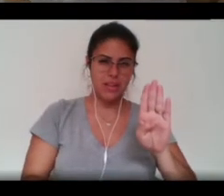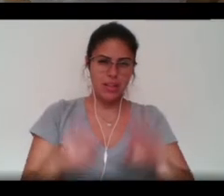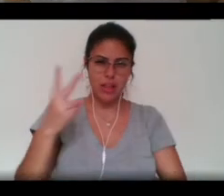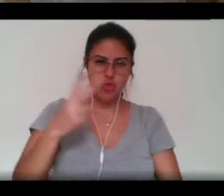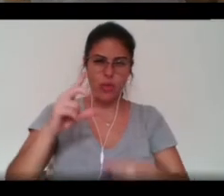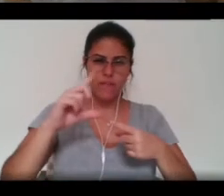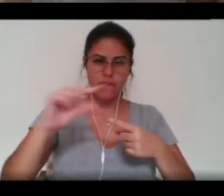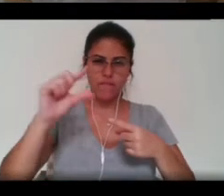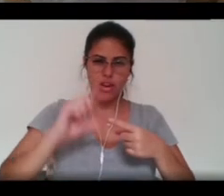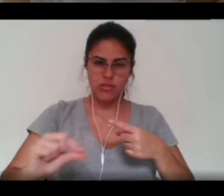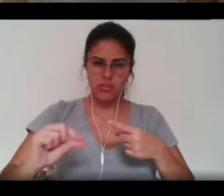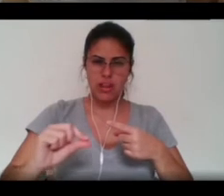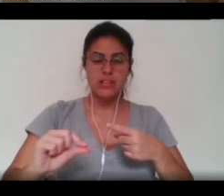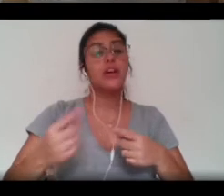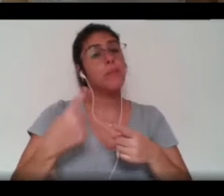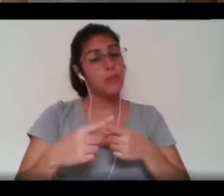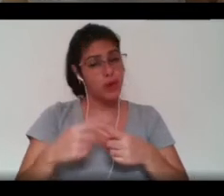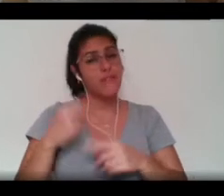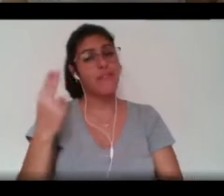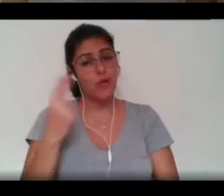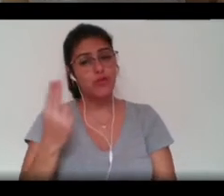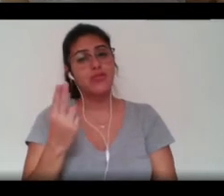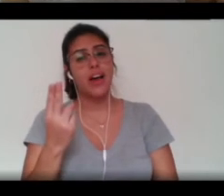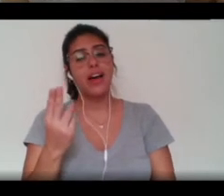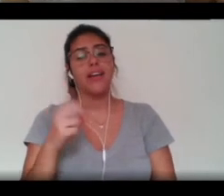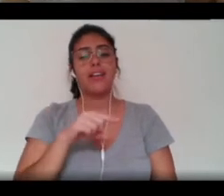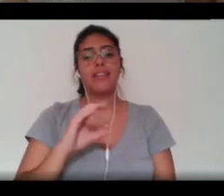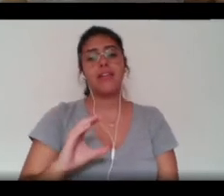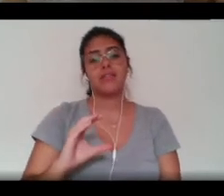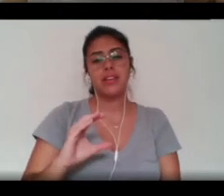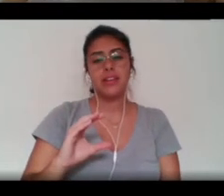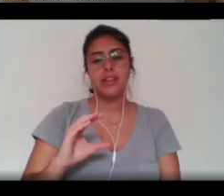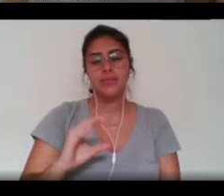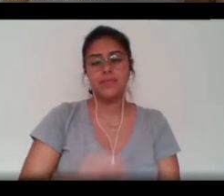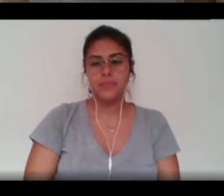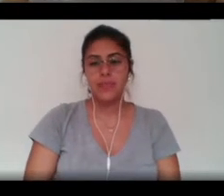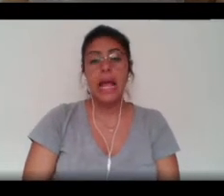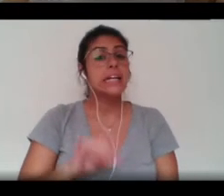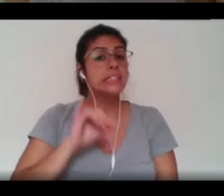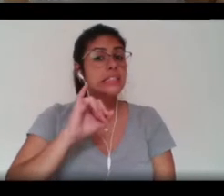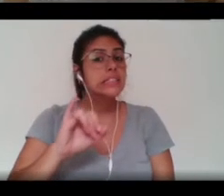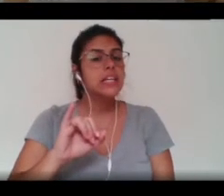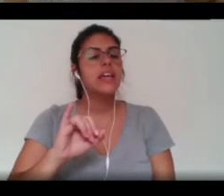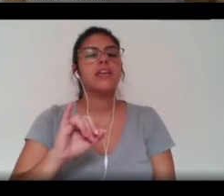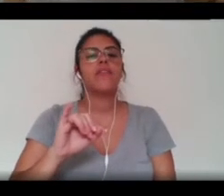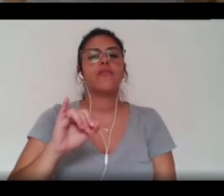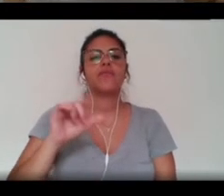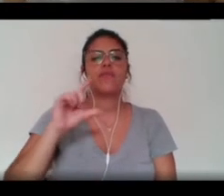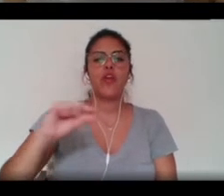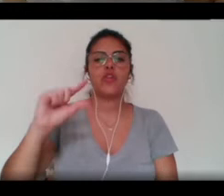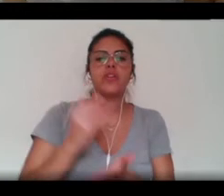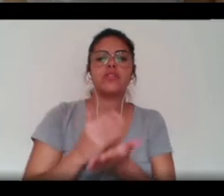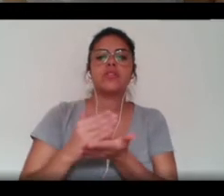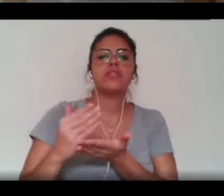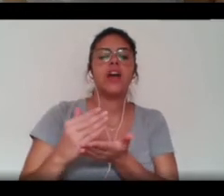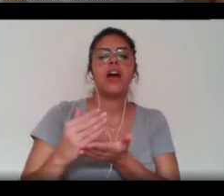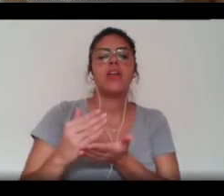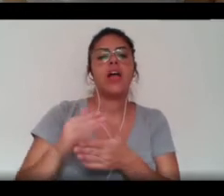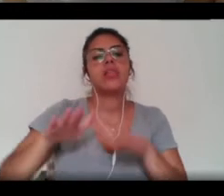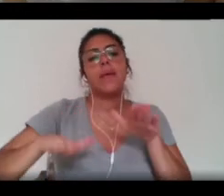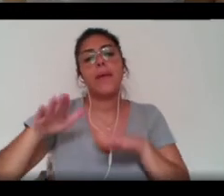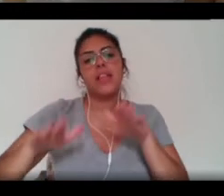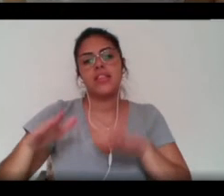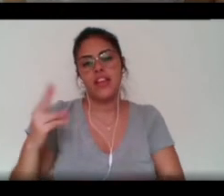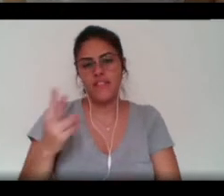Por causa da letra C. Quando V0 for superior a certo valor máximo, não existirá nenhum valor de H